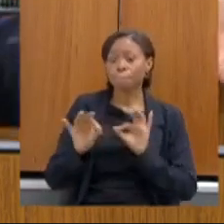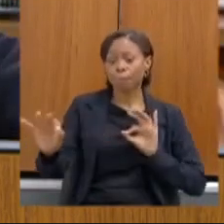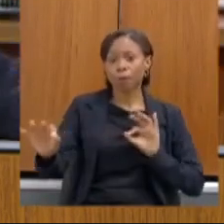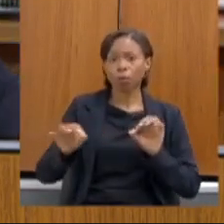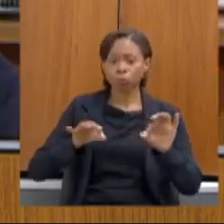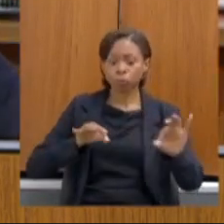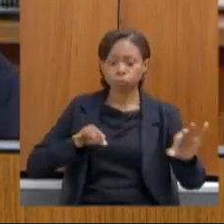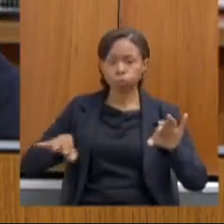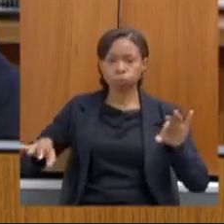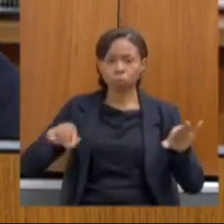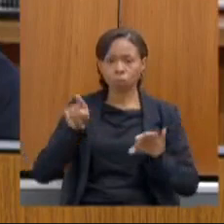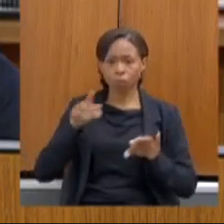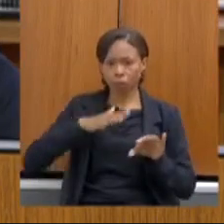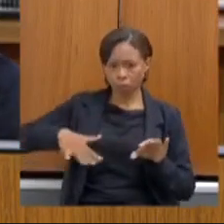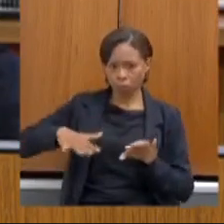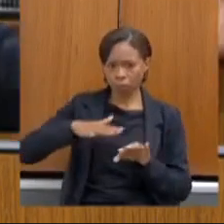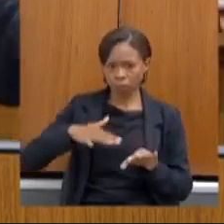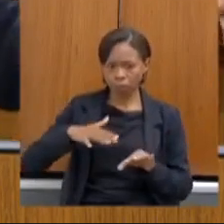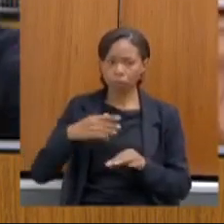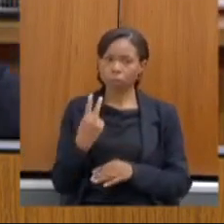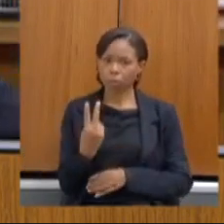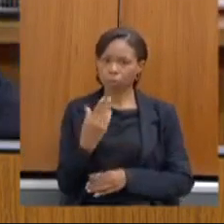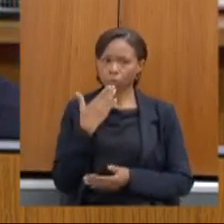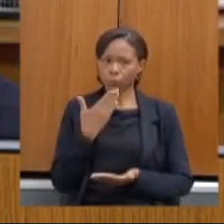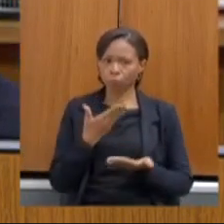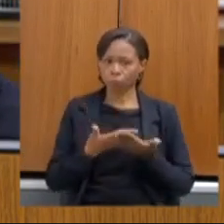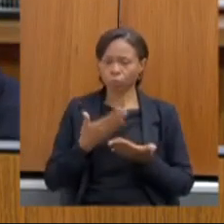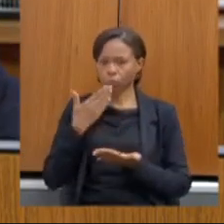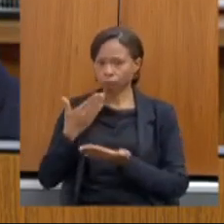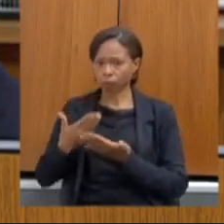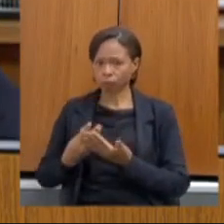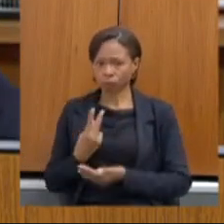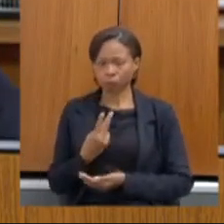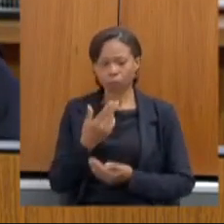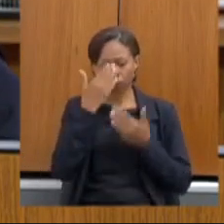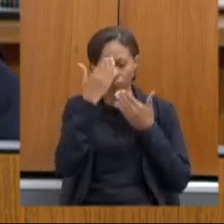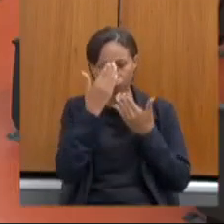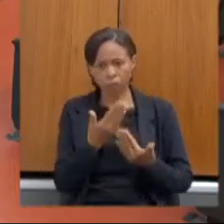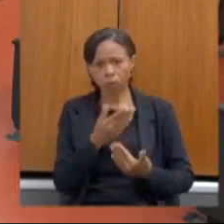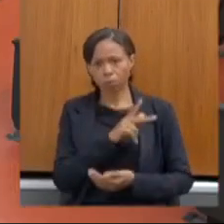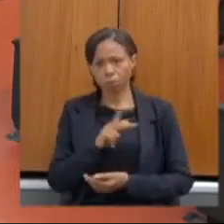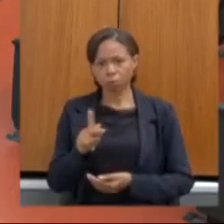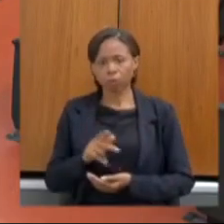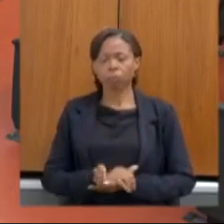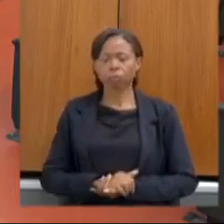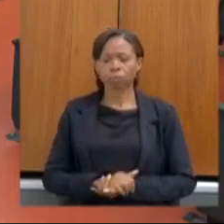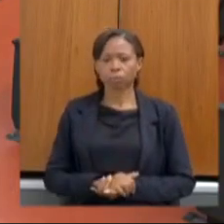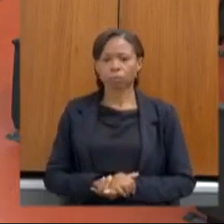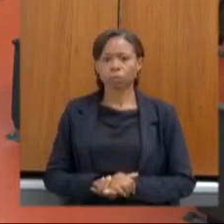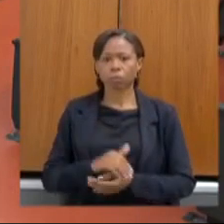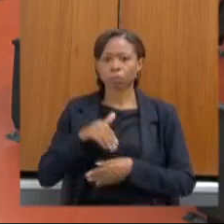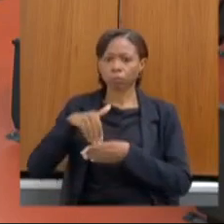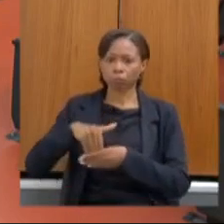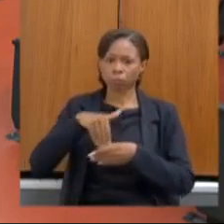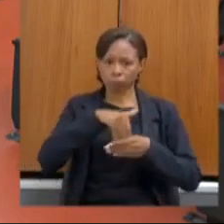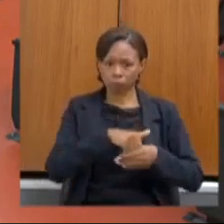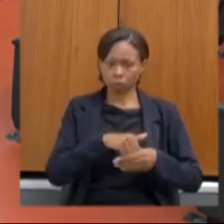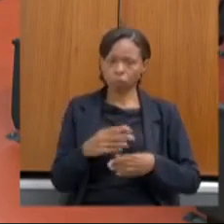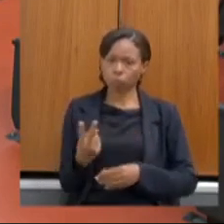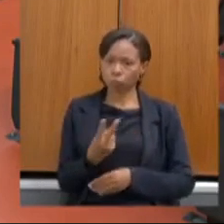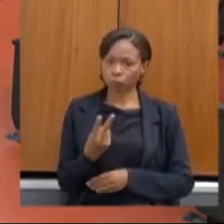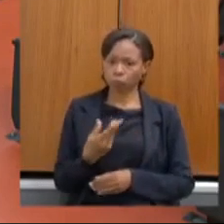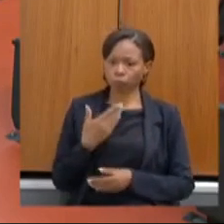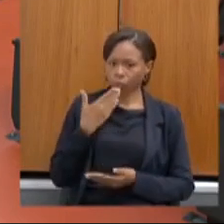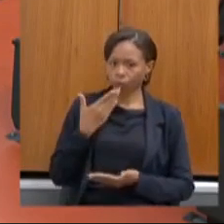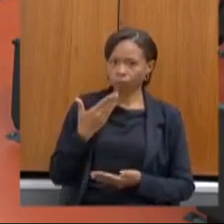região então é esses dois aqui alimentos na autoria Muito obrigado Presidente Rafael Martins em votação os requerimentos